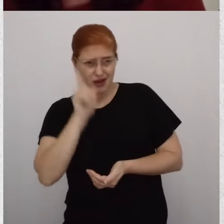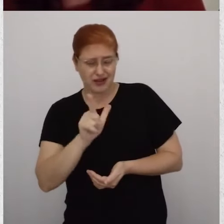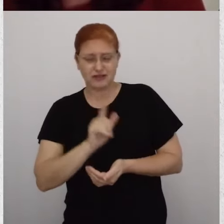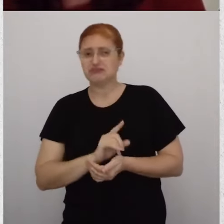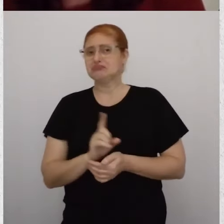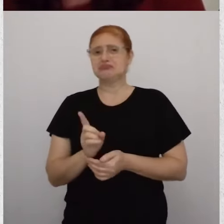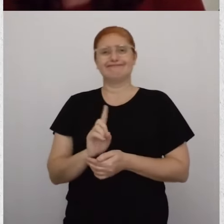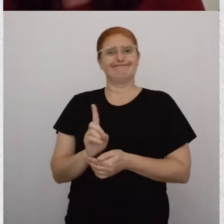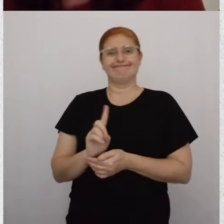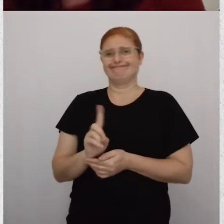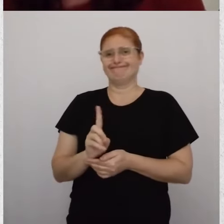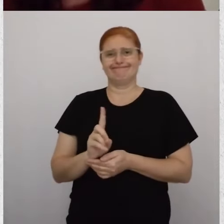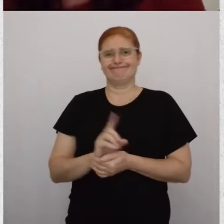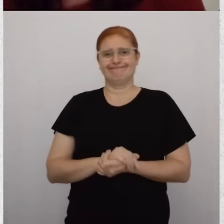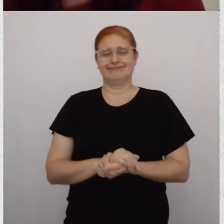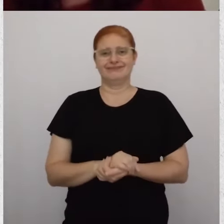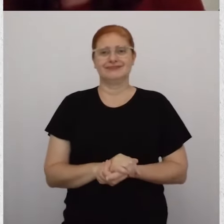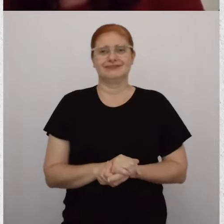Não.